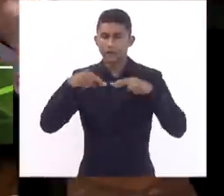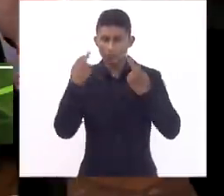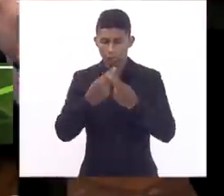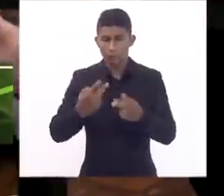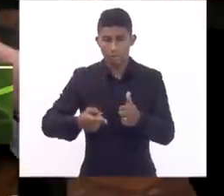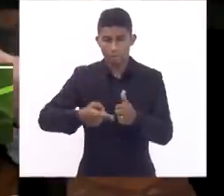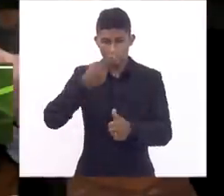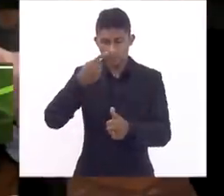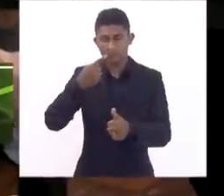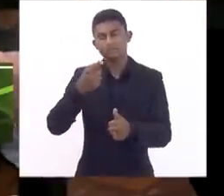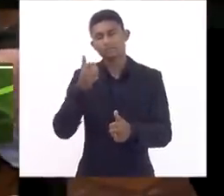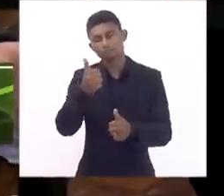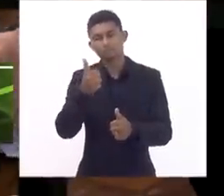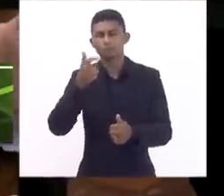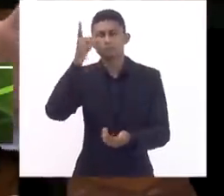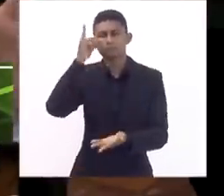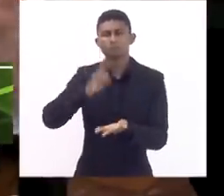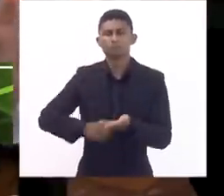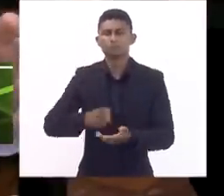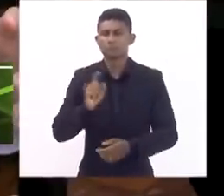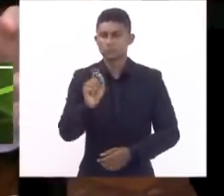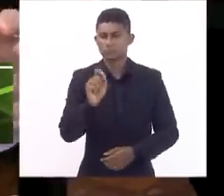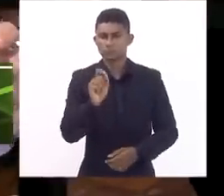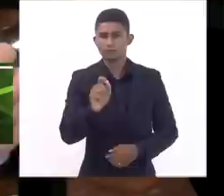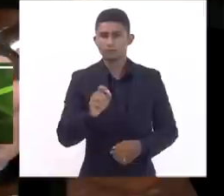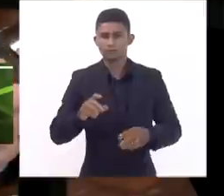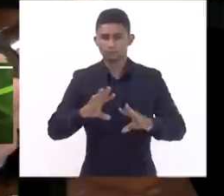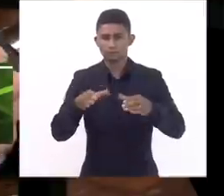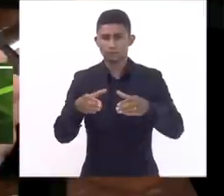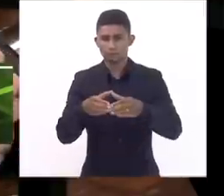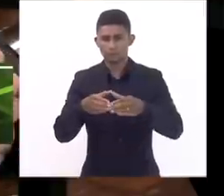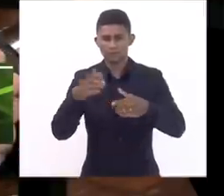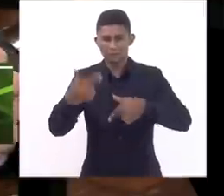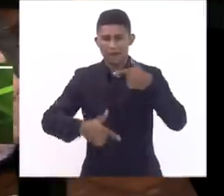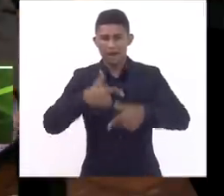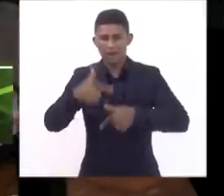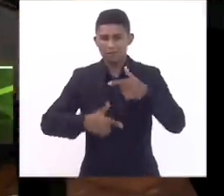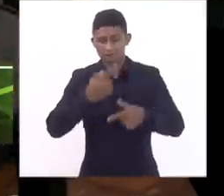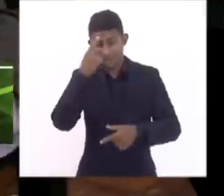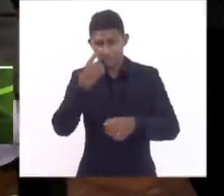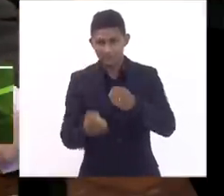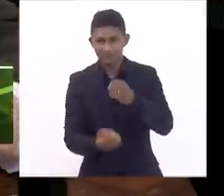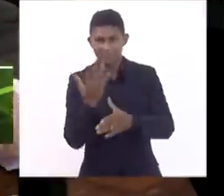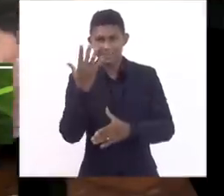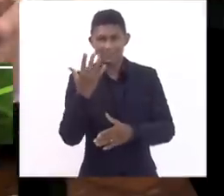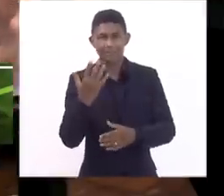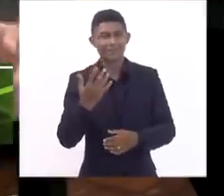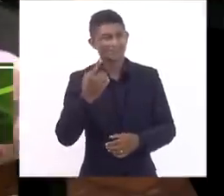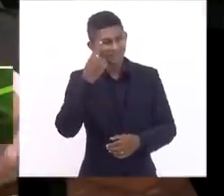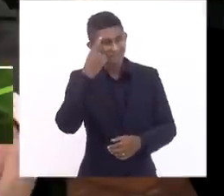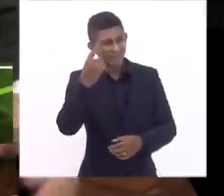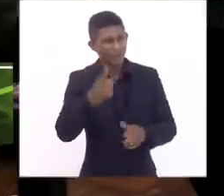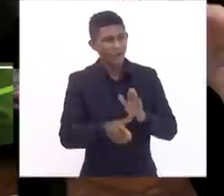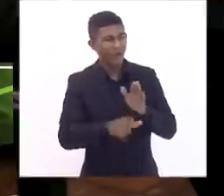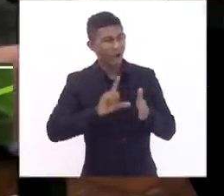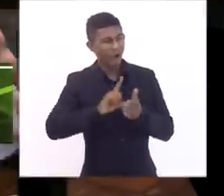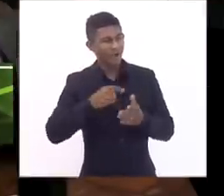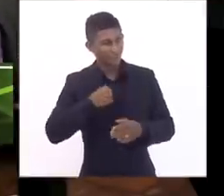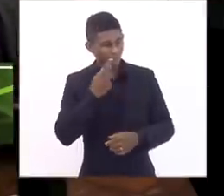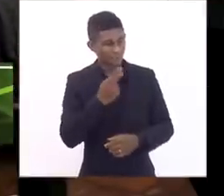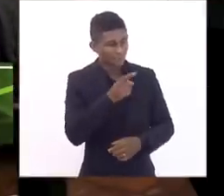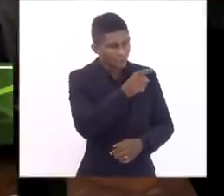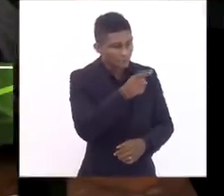e combinamos, inclusive, de constituir um grupo de trabalho, lembra disso? Eu até combinei com você em off, antes de formular a proposta, o Flávio